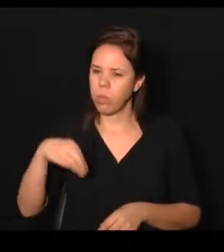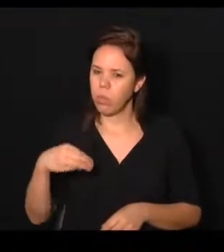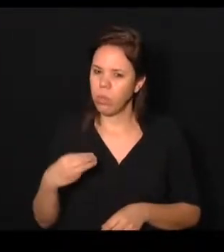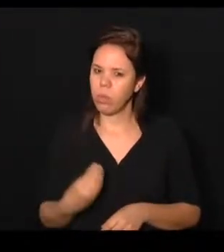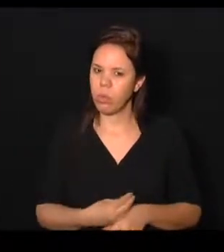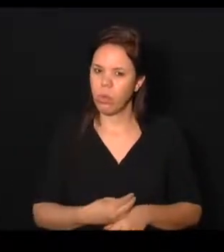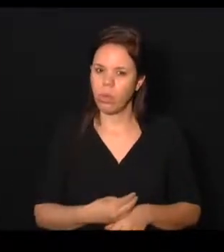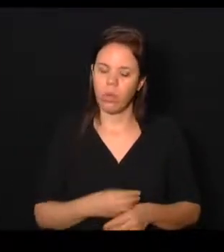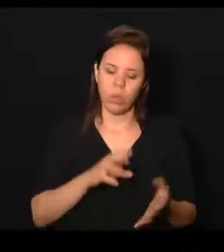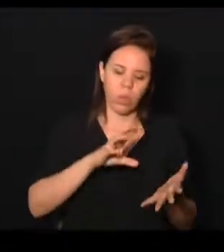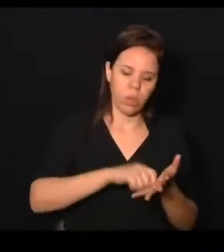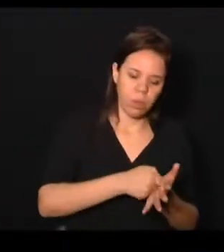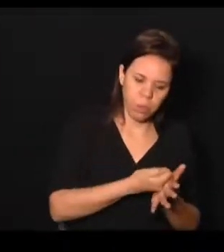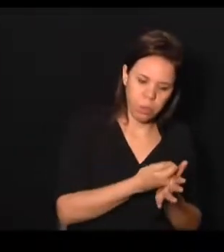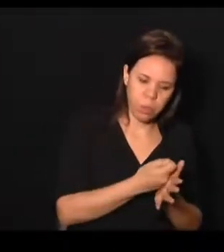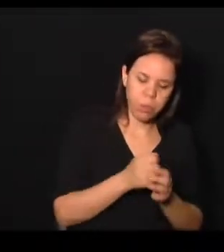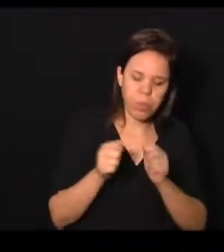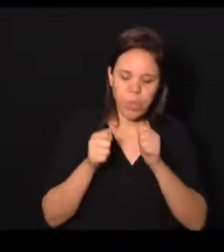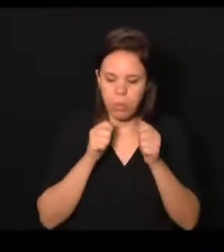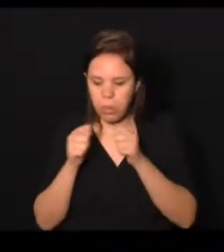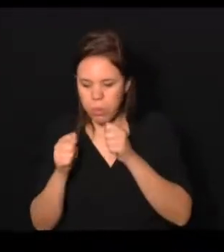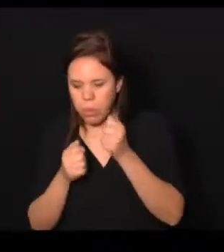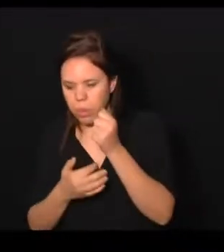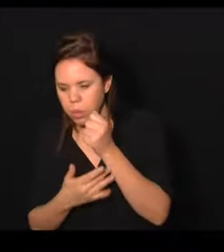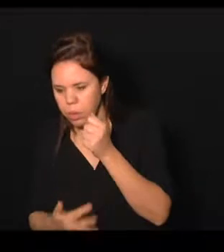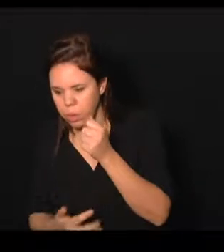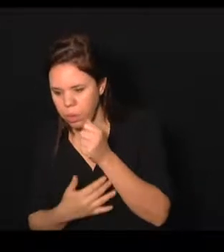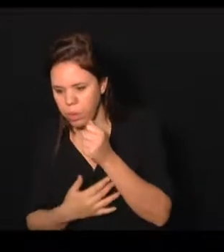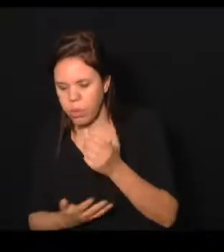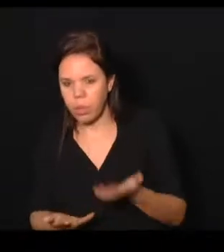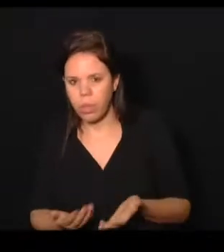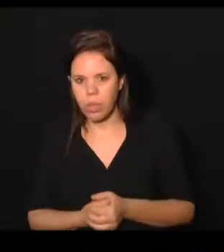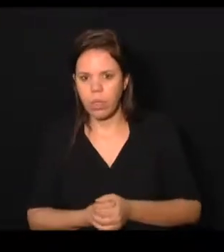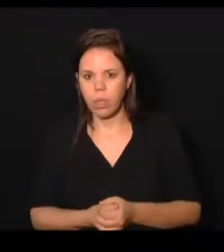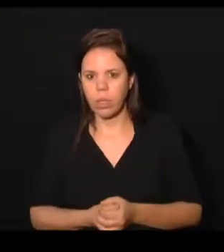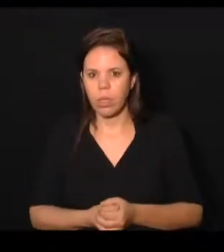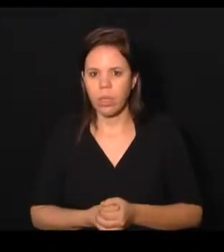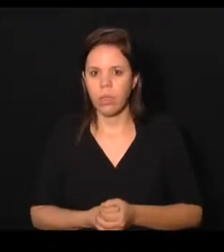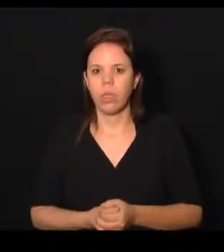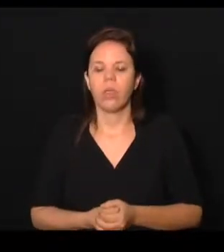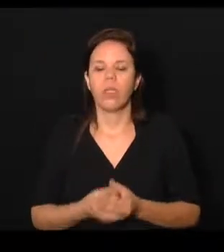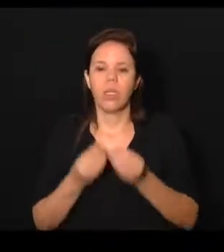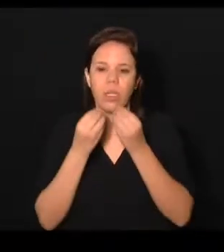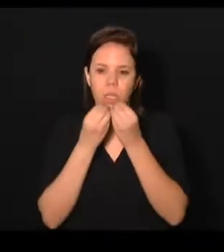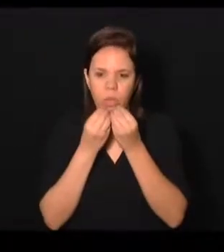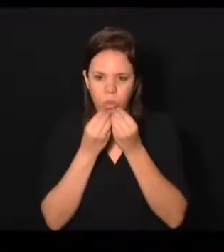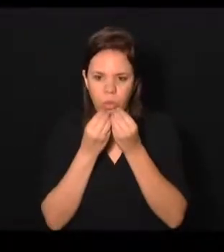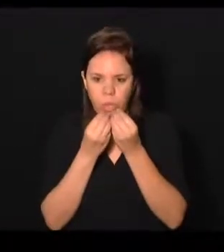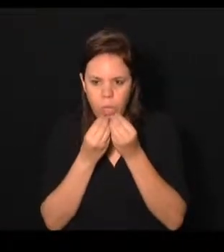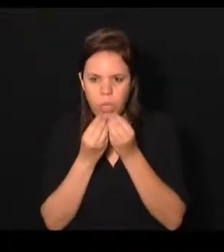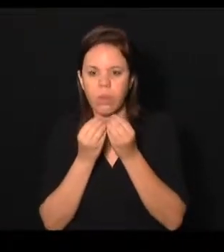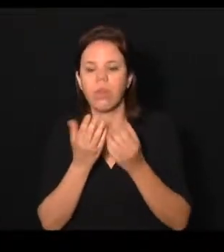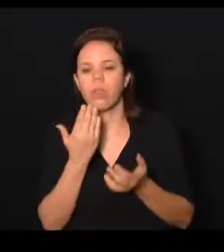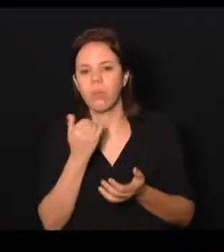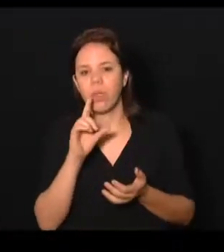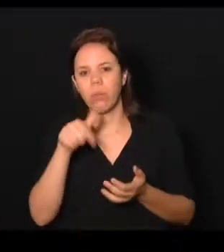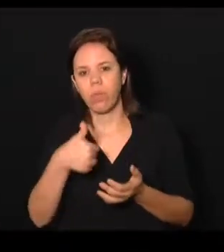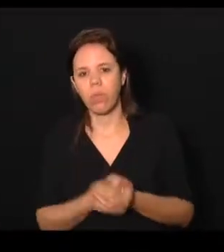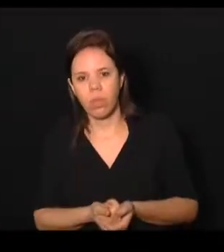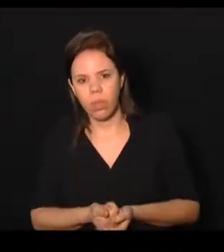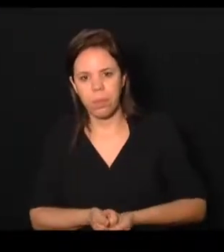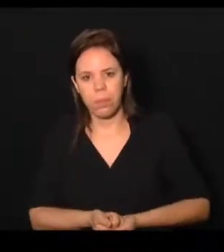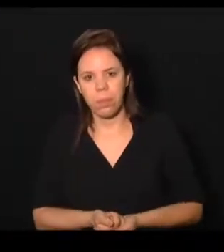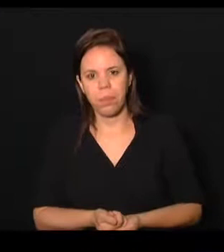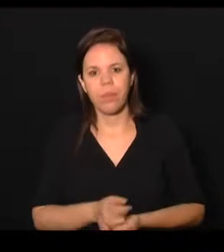entre o cadastro, a entrevista, a doação de sangue e o lanchinho que eles recebem lá depois. Esse lanchinho